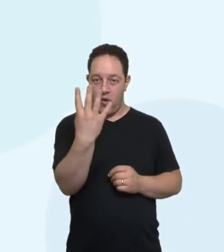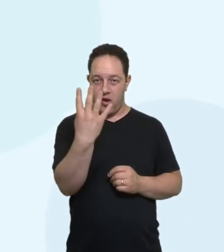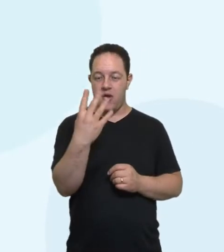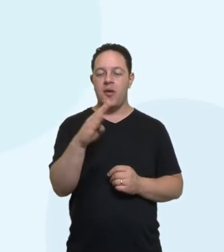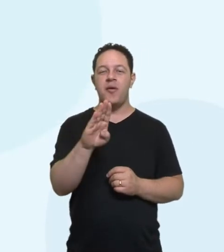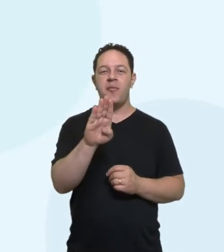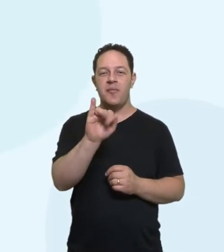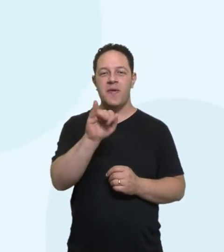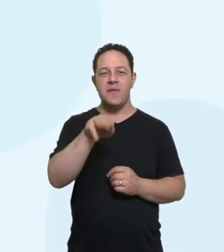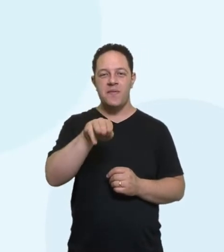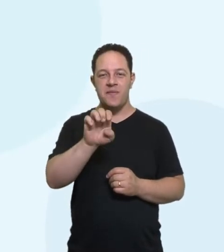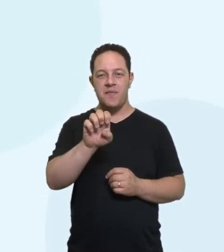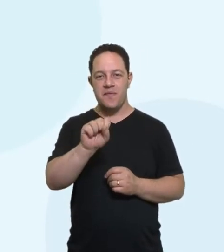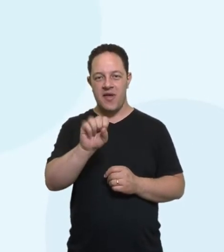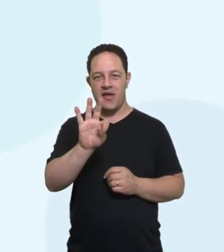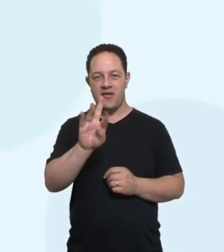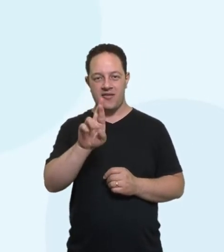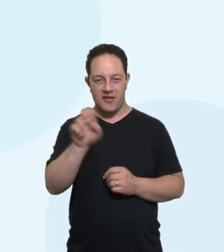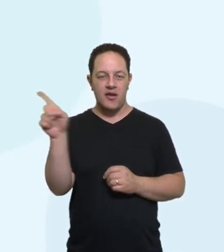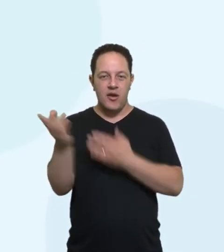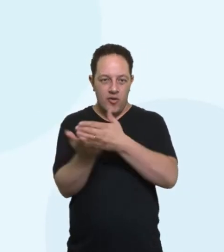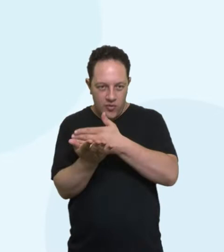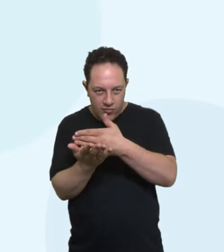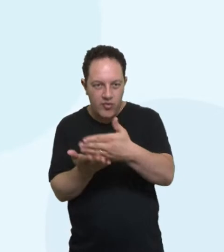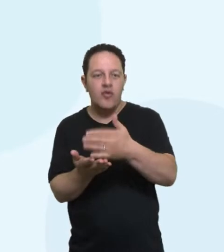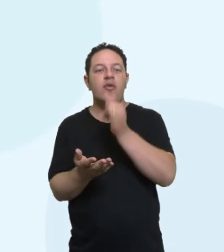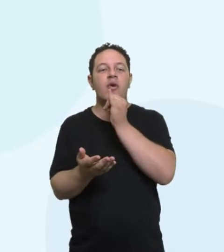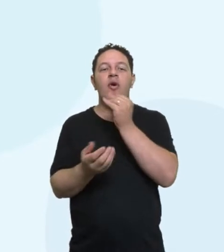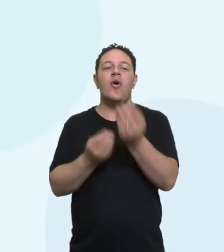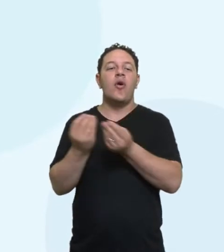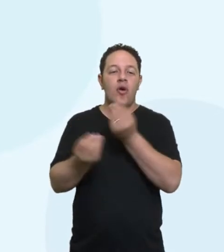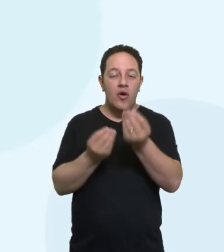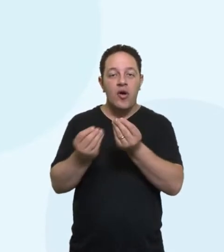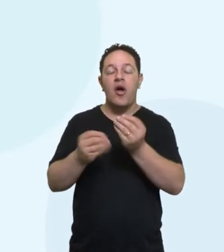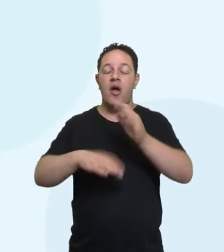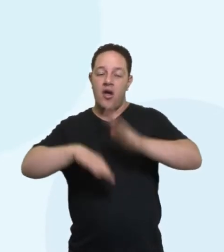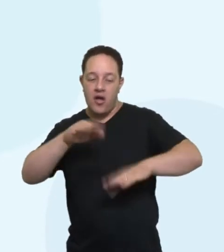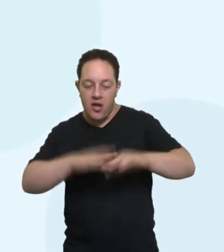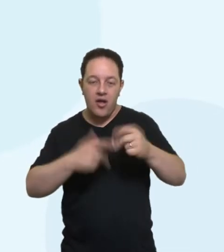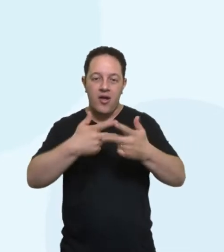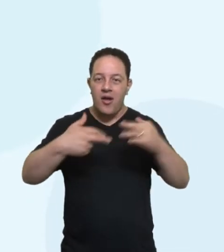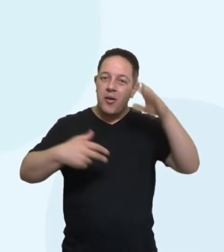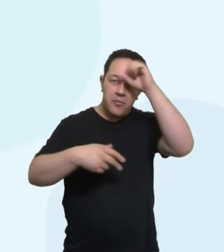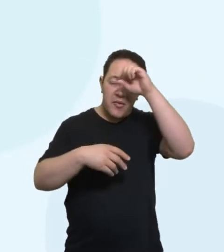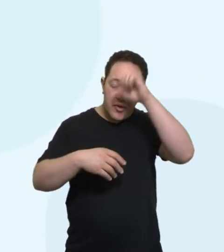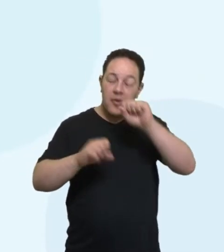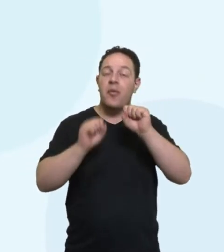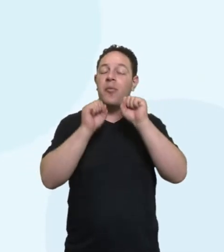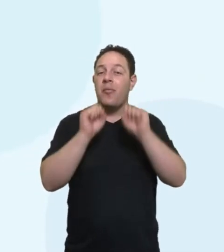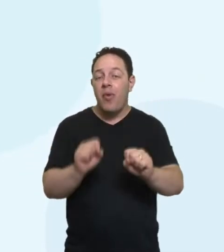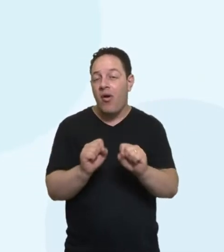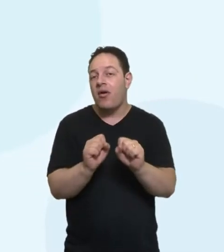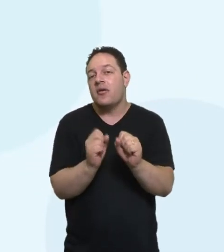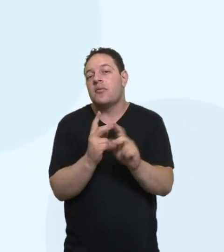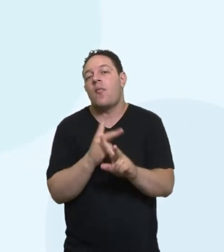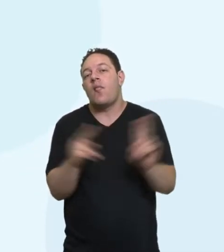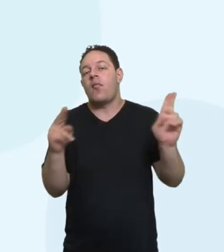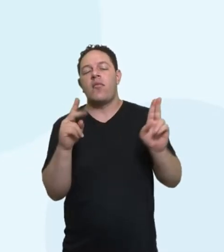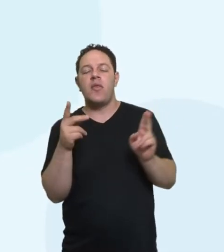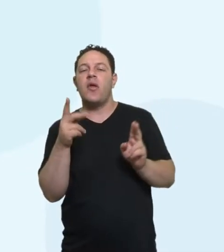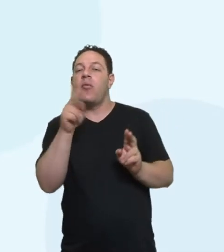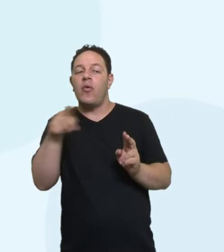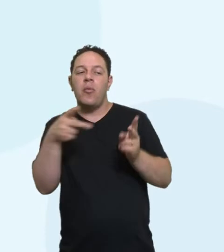iniciou pensando nas habilidades o quarto bimestre muitas habilidades podem ter ficado mascaradas ou